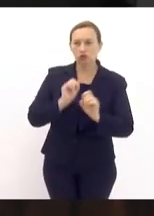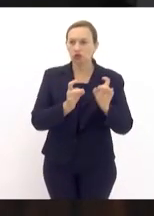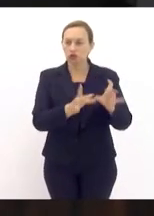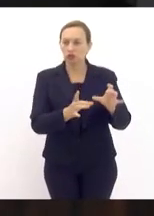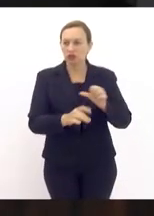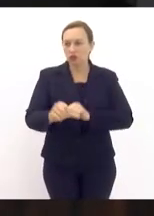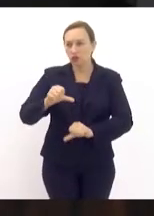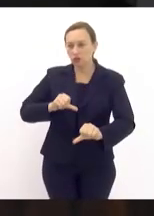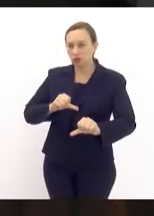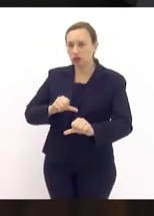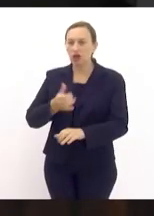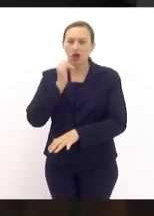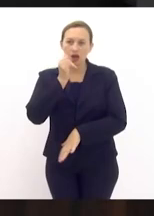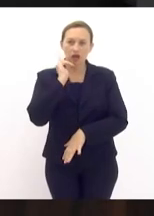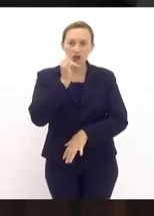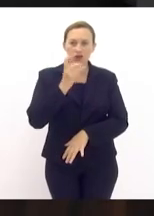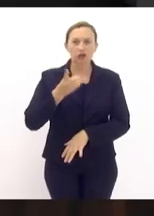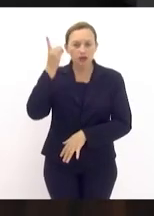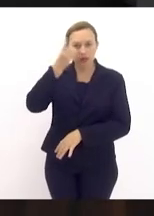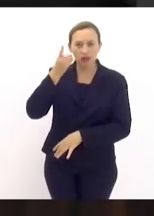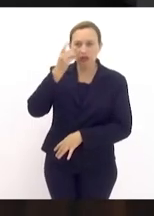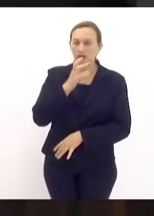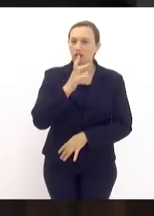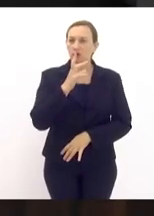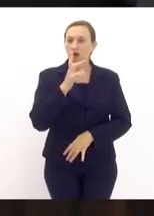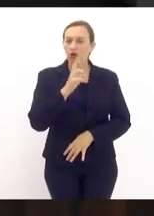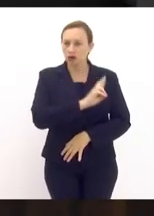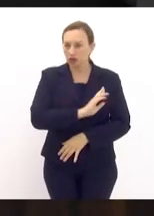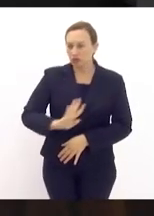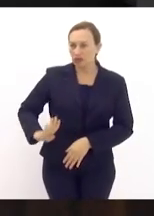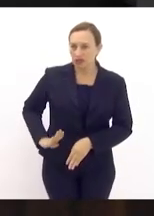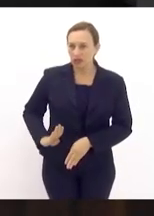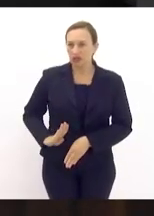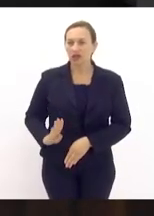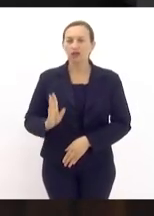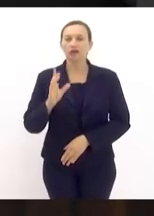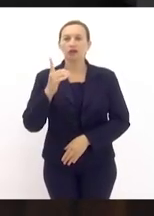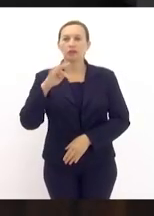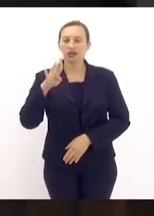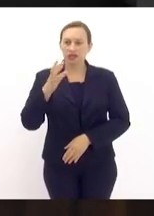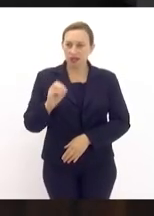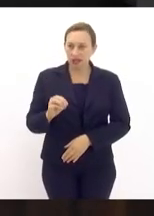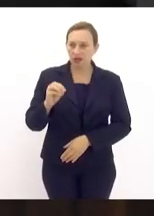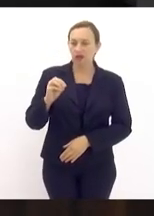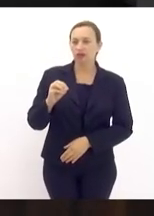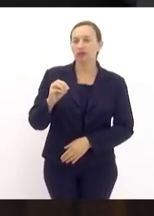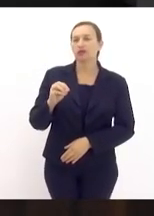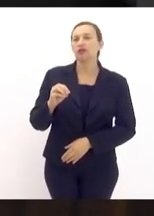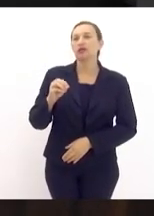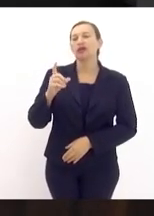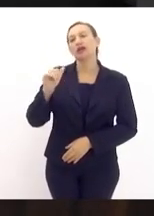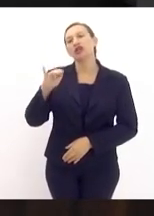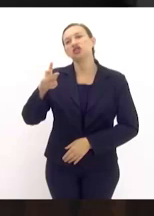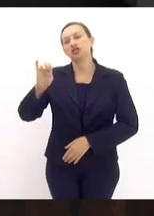contrário. Relatores, deputados Rodrigo Bacelar, Marcelo Cabereireiro e Alexandre Freitas.